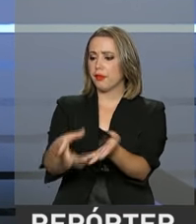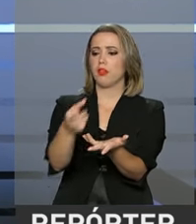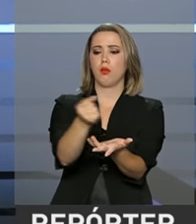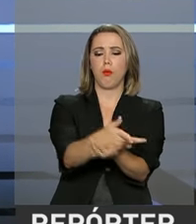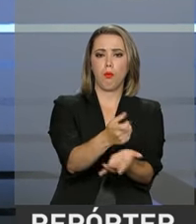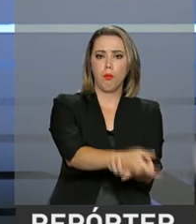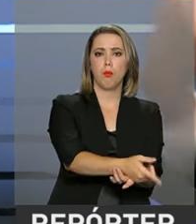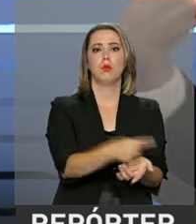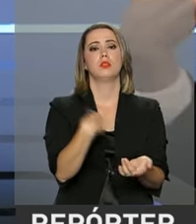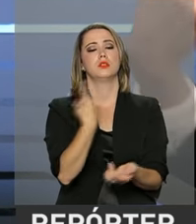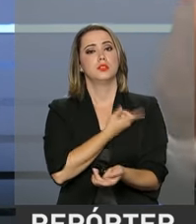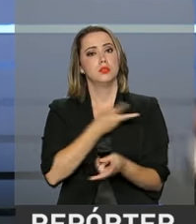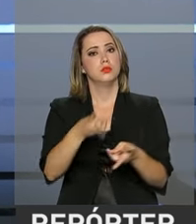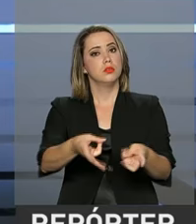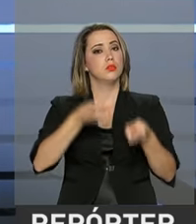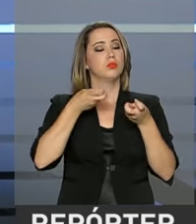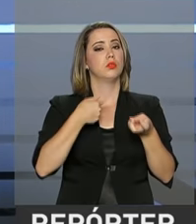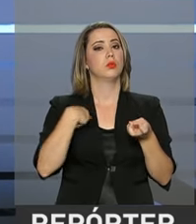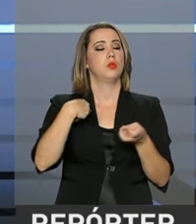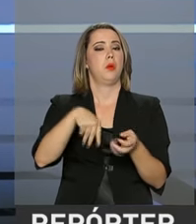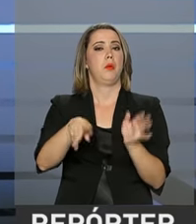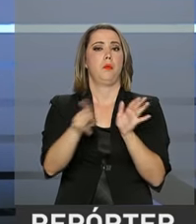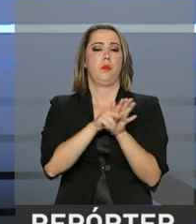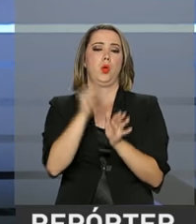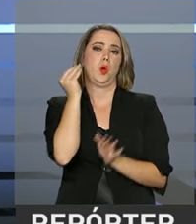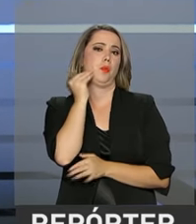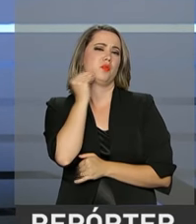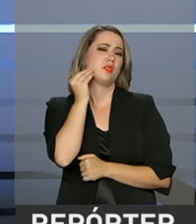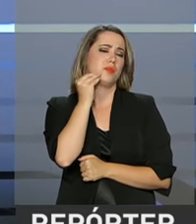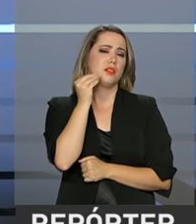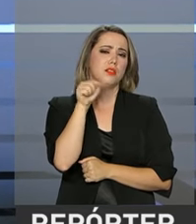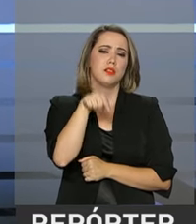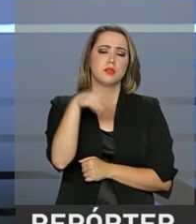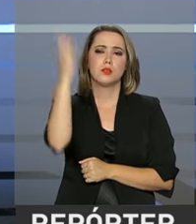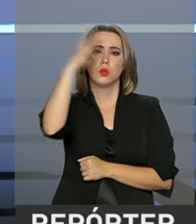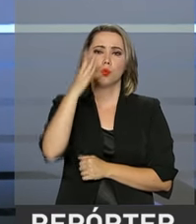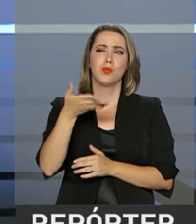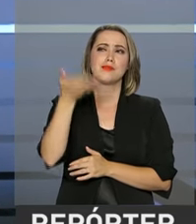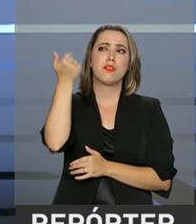a própria experiência do brasil no passado